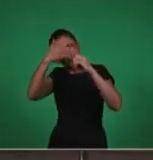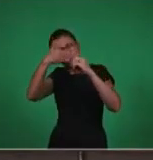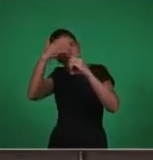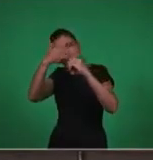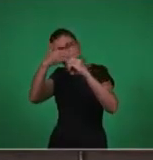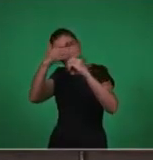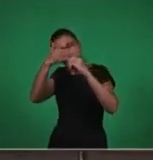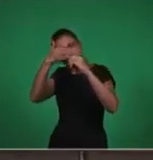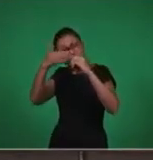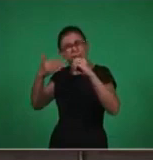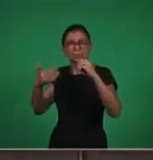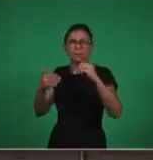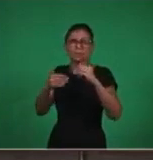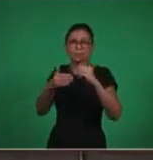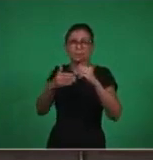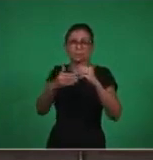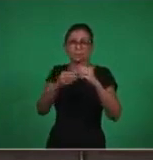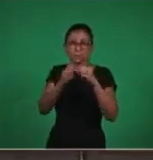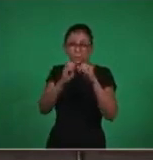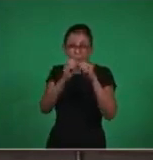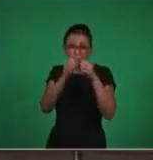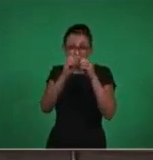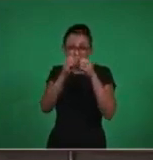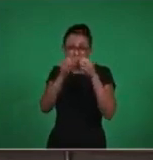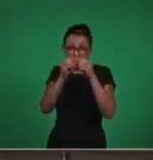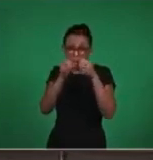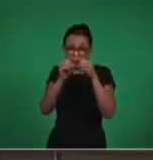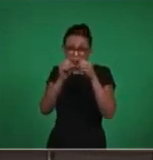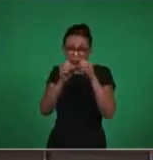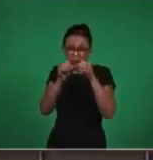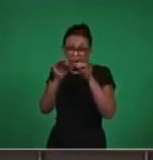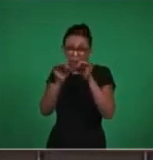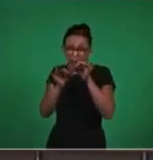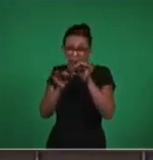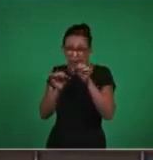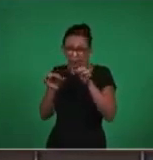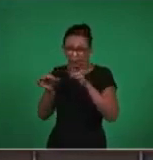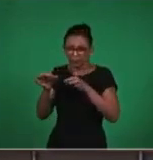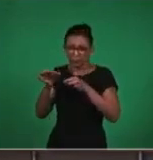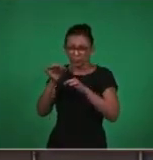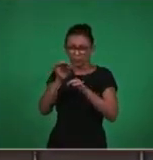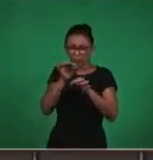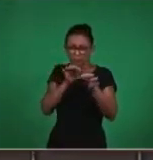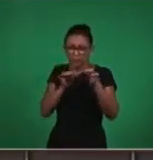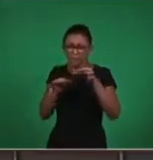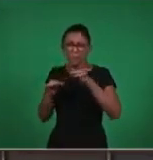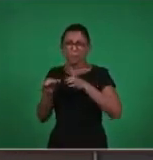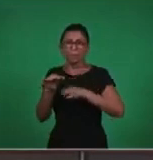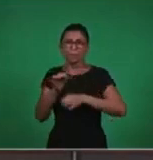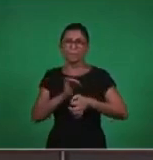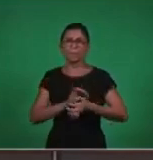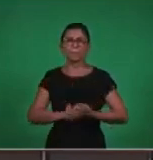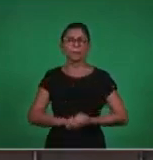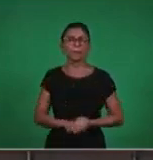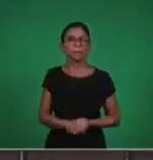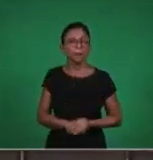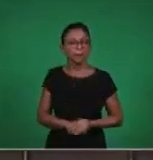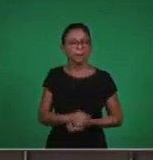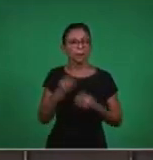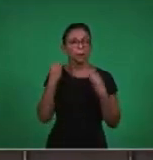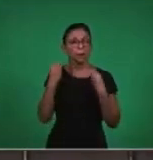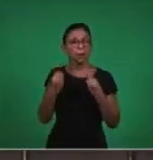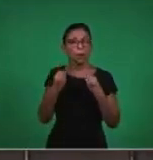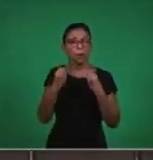tem não sei quantos, já vou dizer não sei quantos metros, mas já é quase um metro de... Vejam só, meus irmãos, e